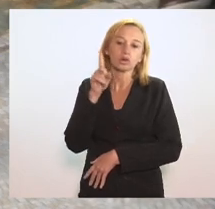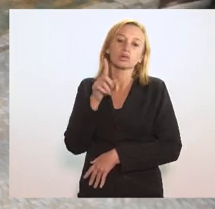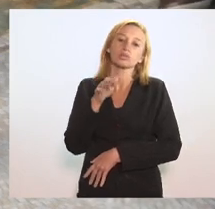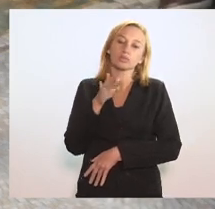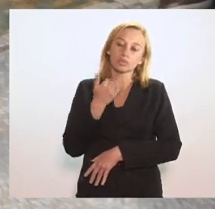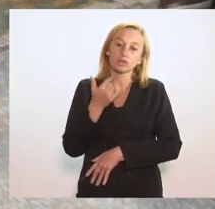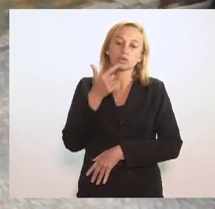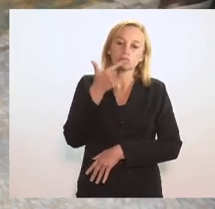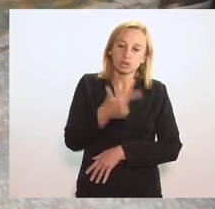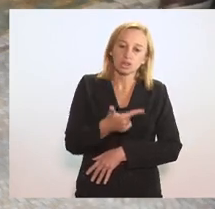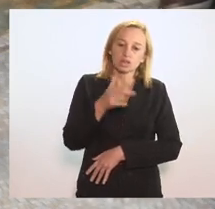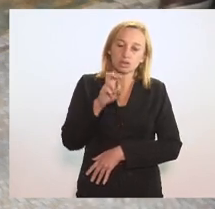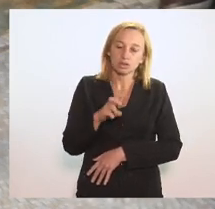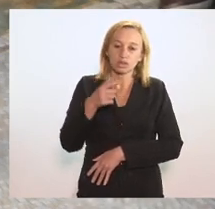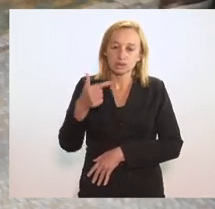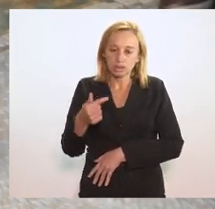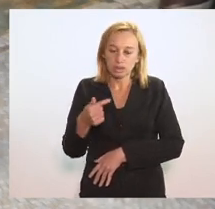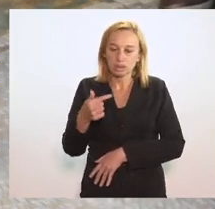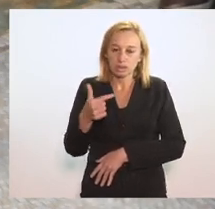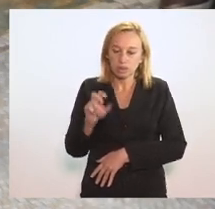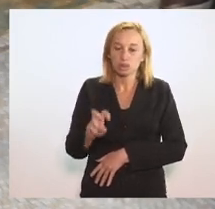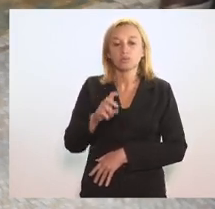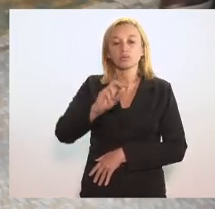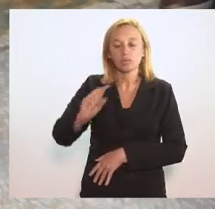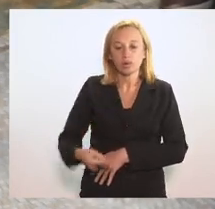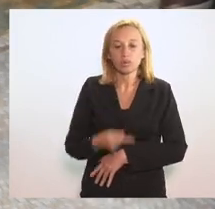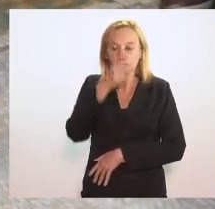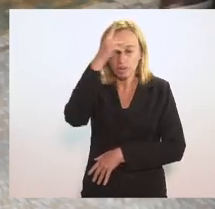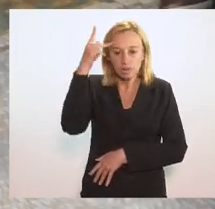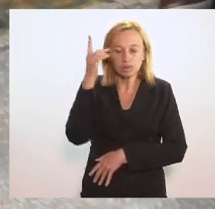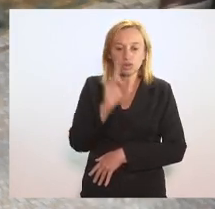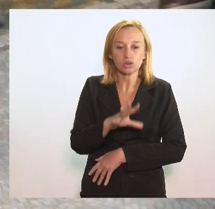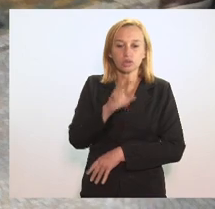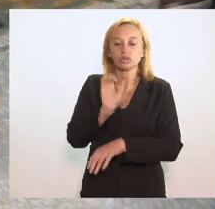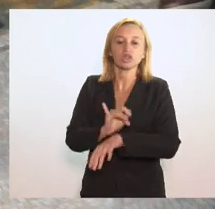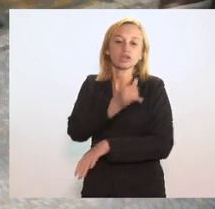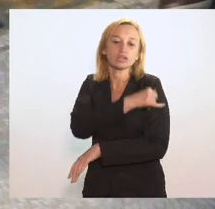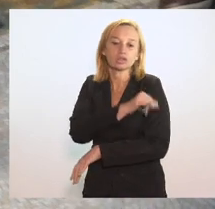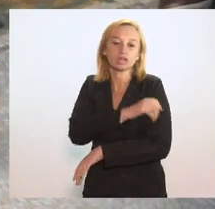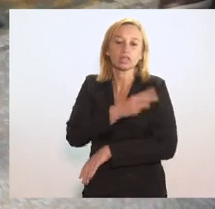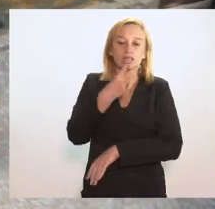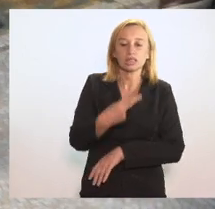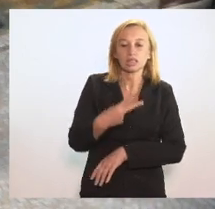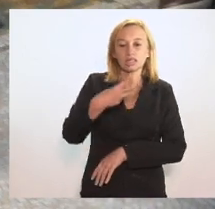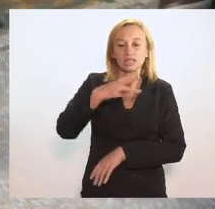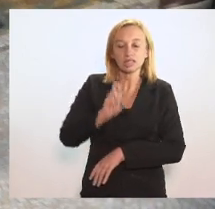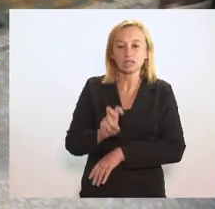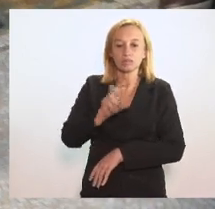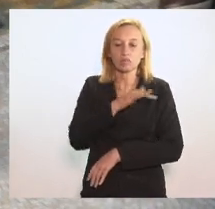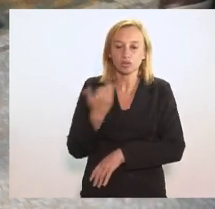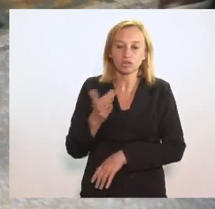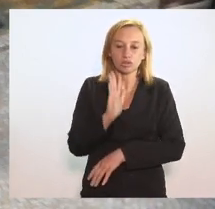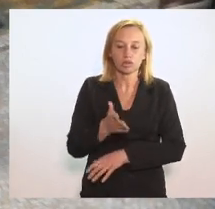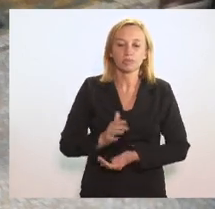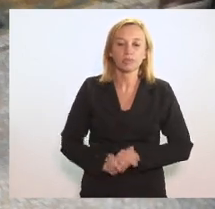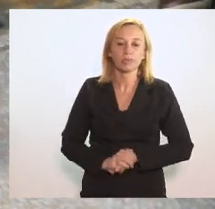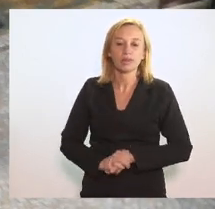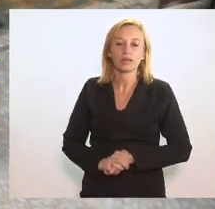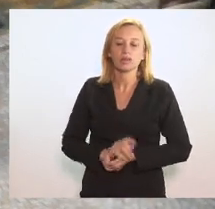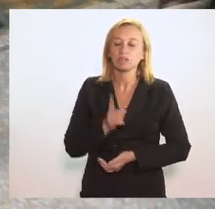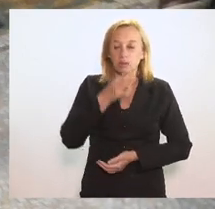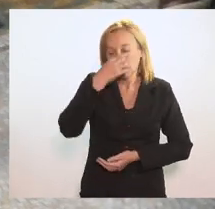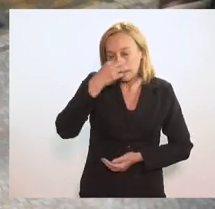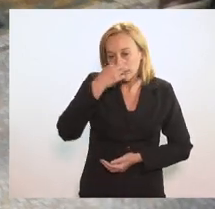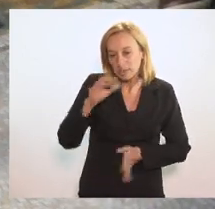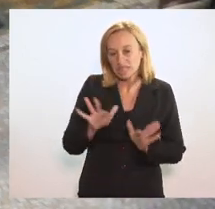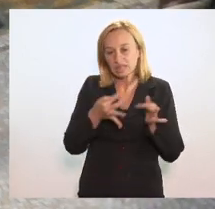mil pessoas só no estado do Rio de Janeiro. 35 mil pessoas padeceram com a Covid-19. Não é uma gripezinha, senhor